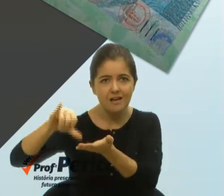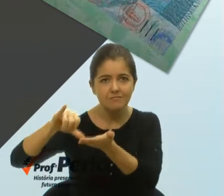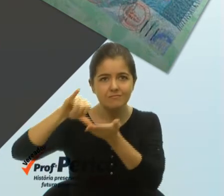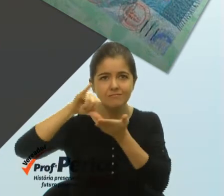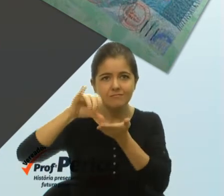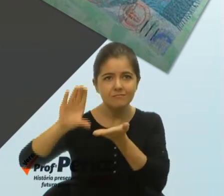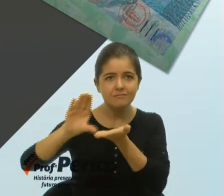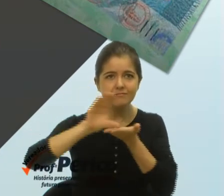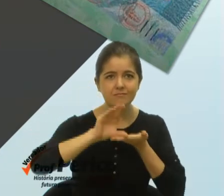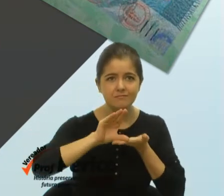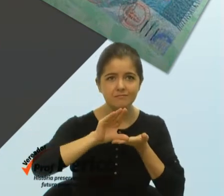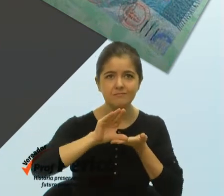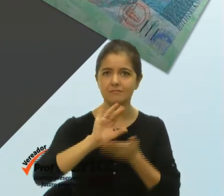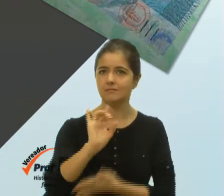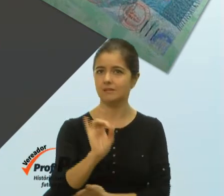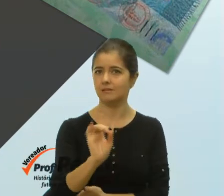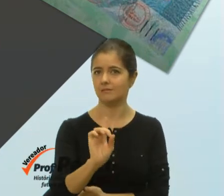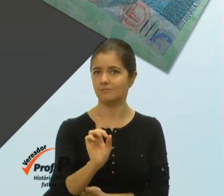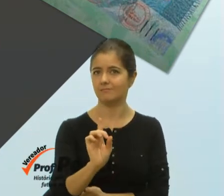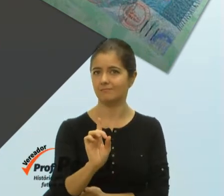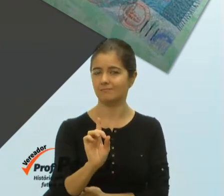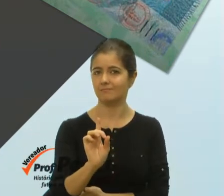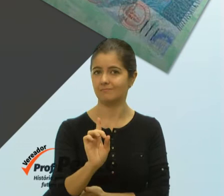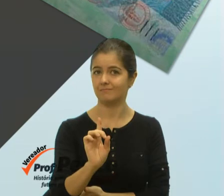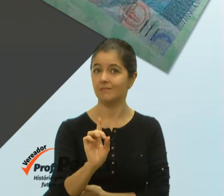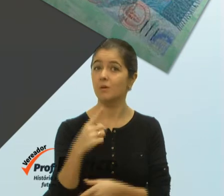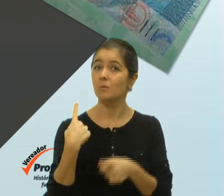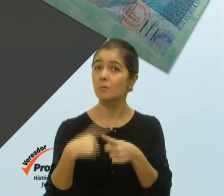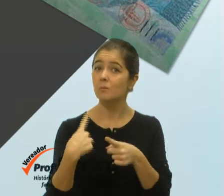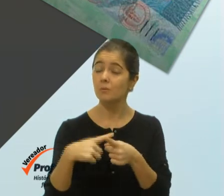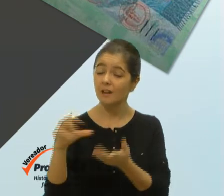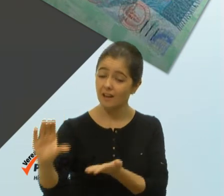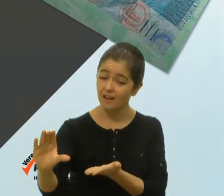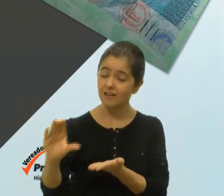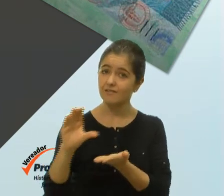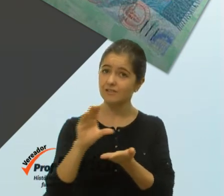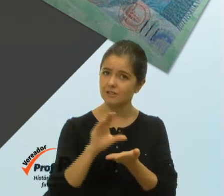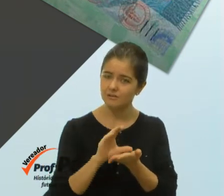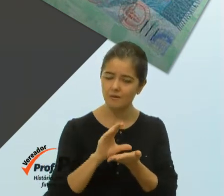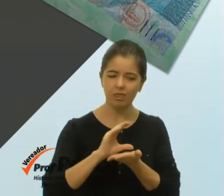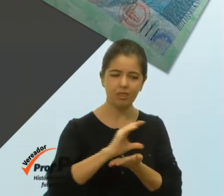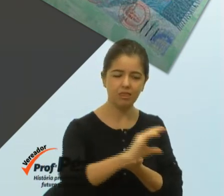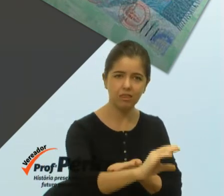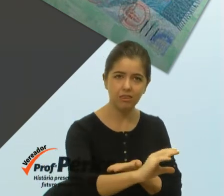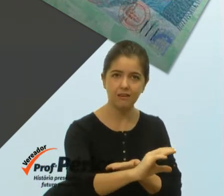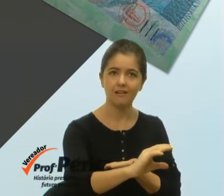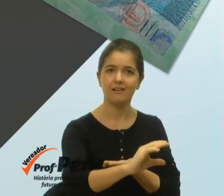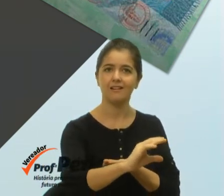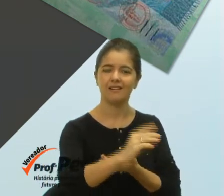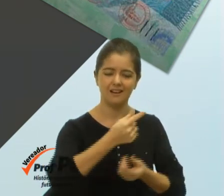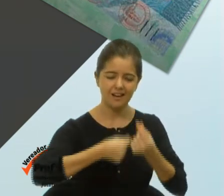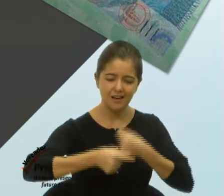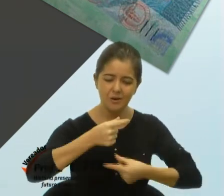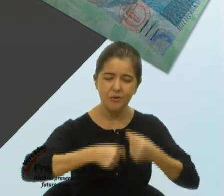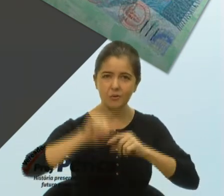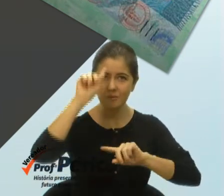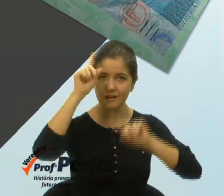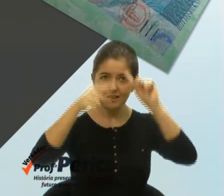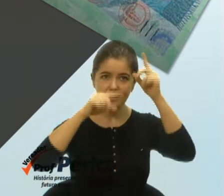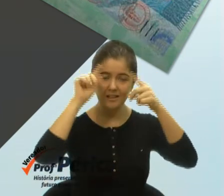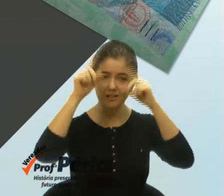seu próprio capital, porque investimento em economia criativa não